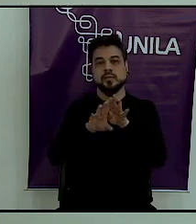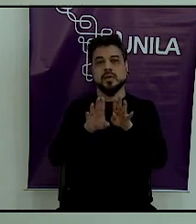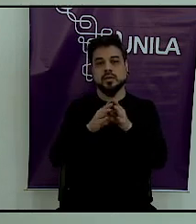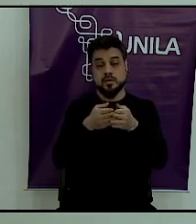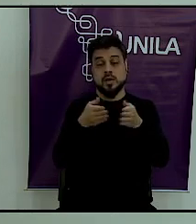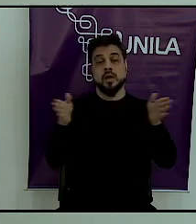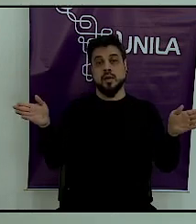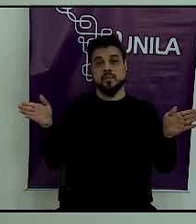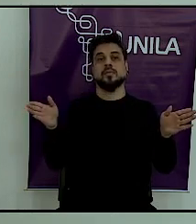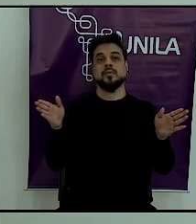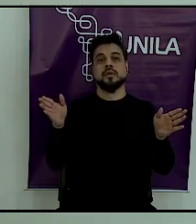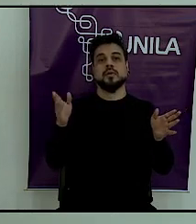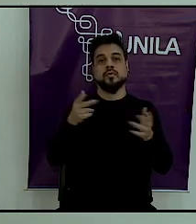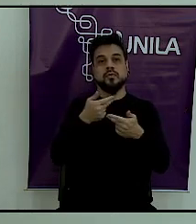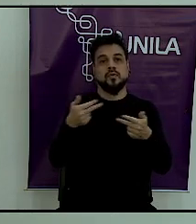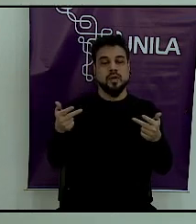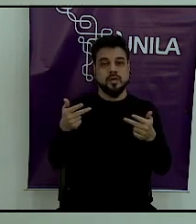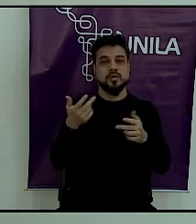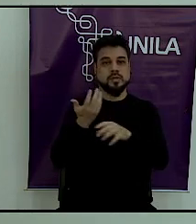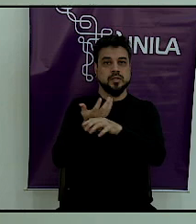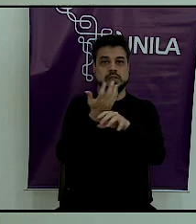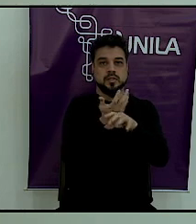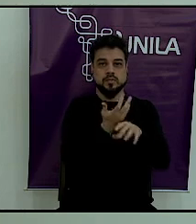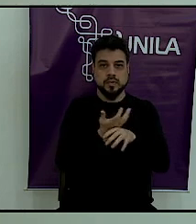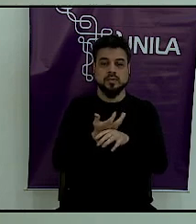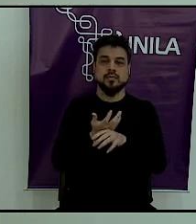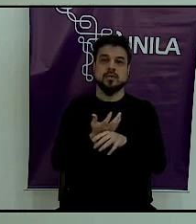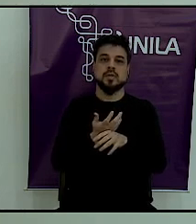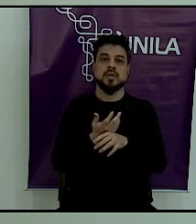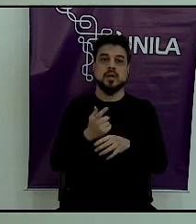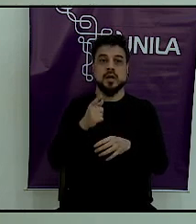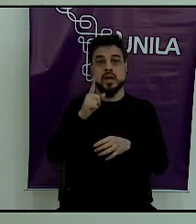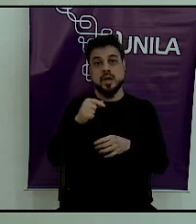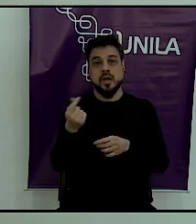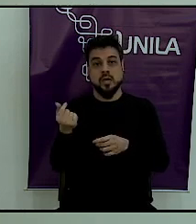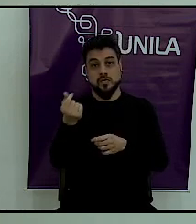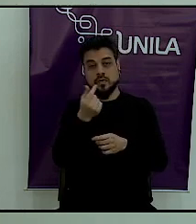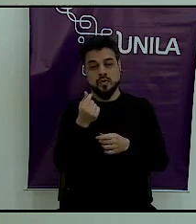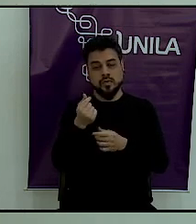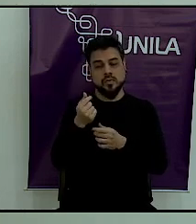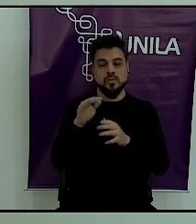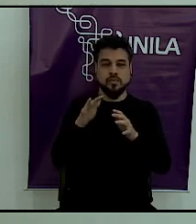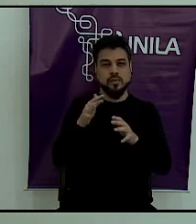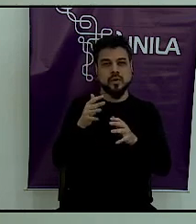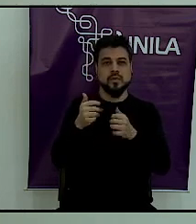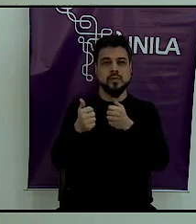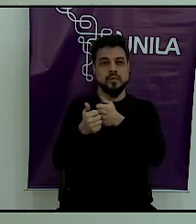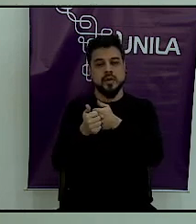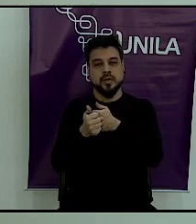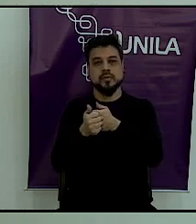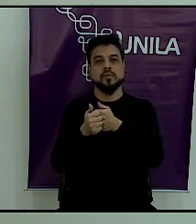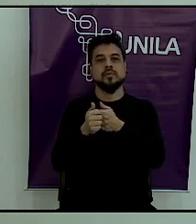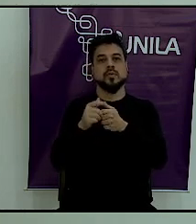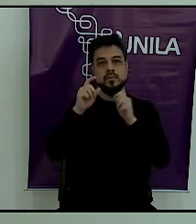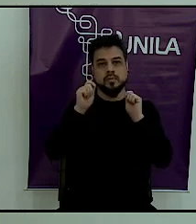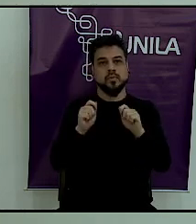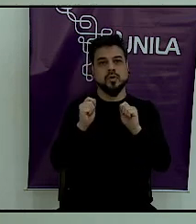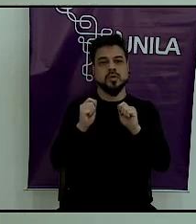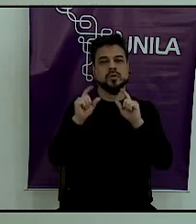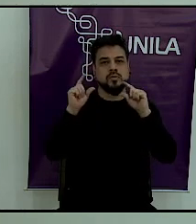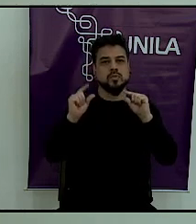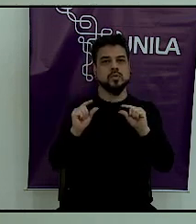que nós temos aqui na casa, né? Então, é um valor aí aproximado, tá? Então, esse valor pode ser até menor do que